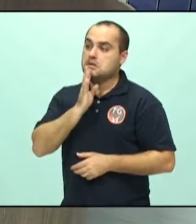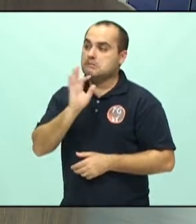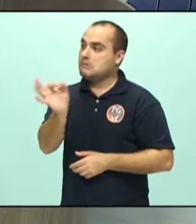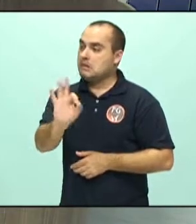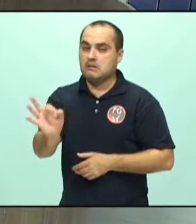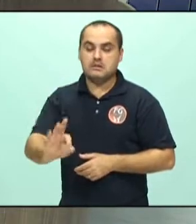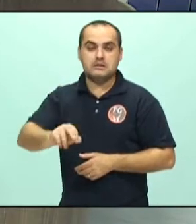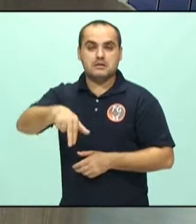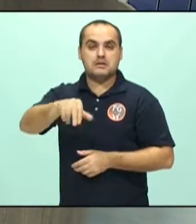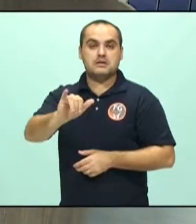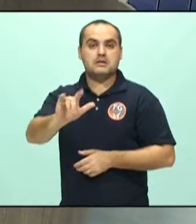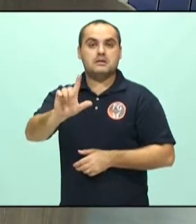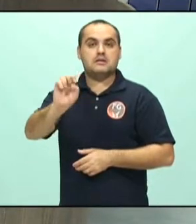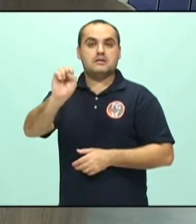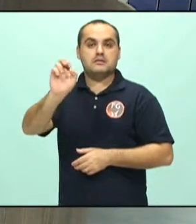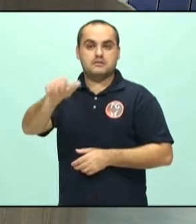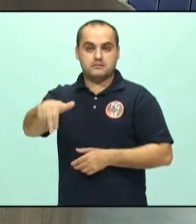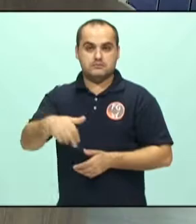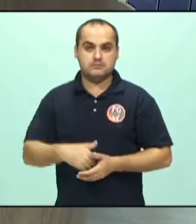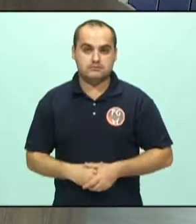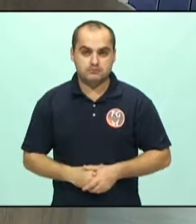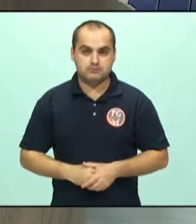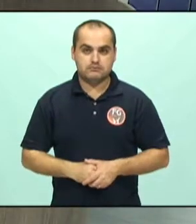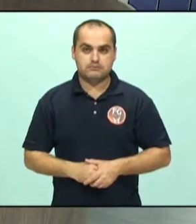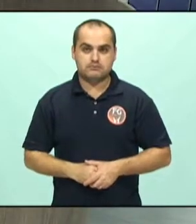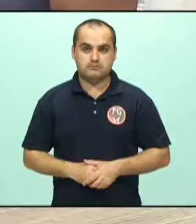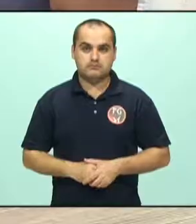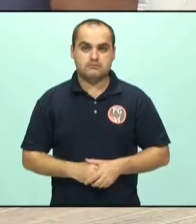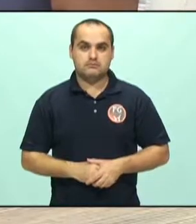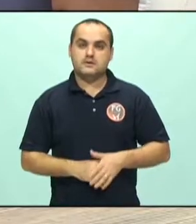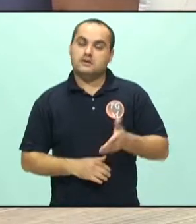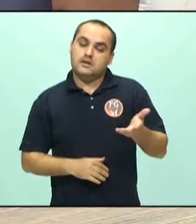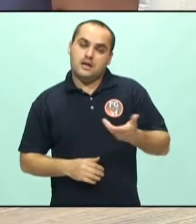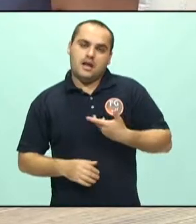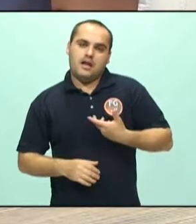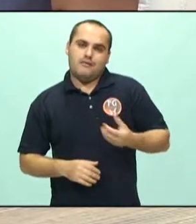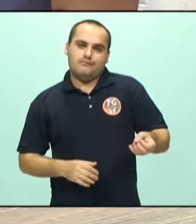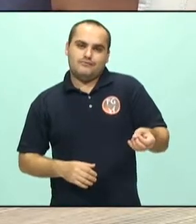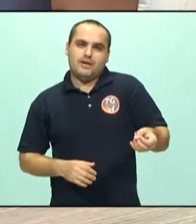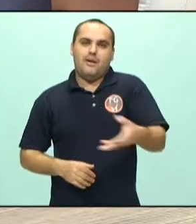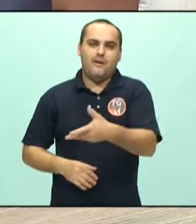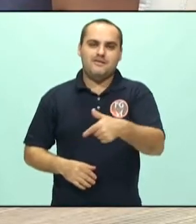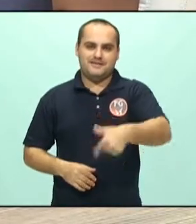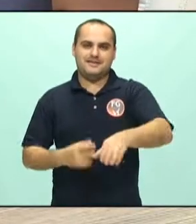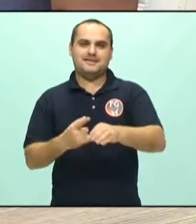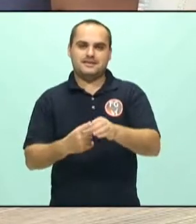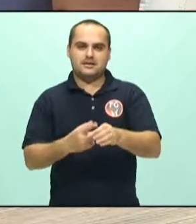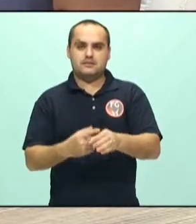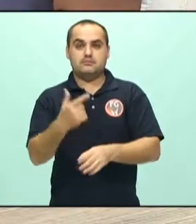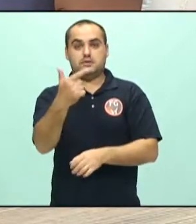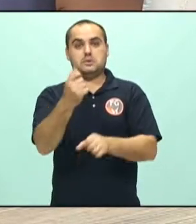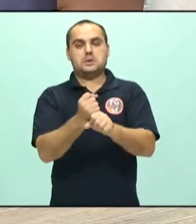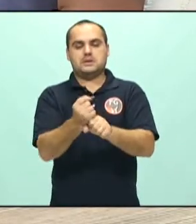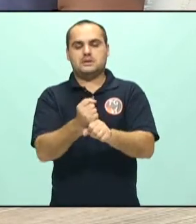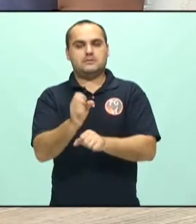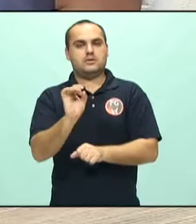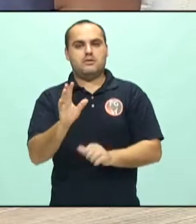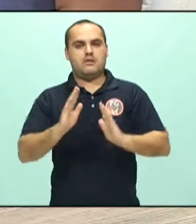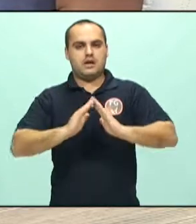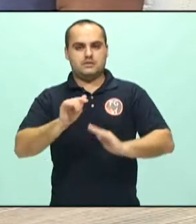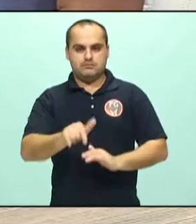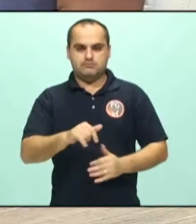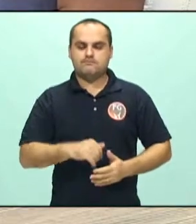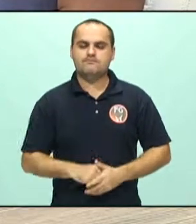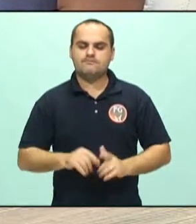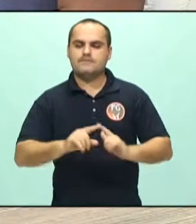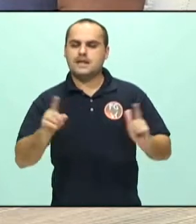como eu sou novato aqui na cidade, né, moro aqui apenas há 2 anos, e não conhecia a obra. Porém, quando eu